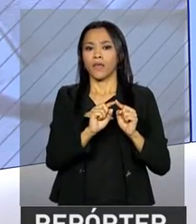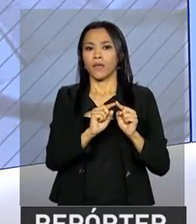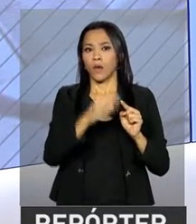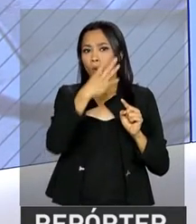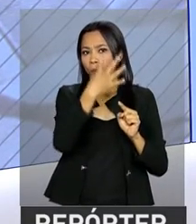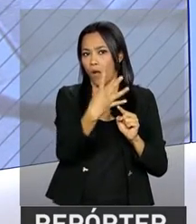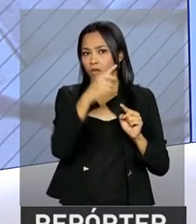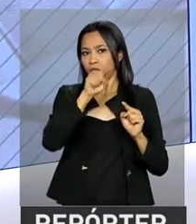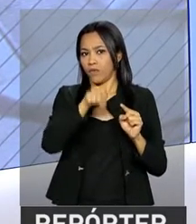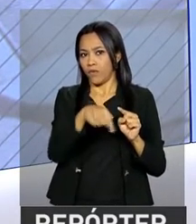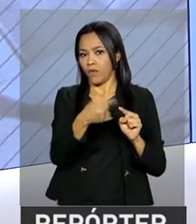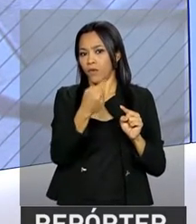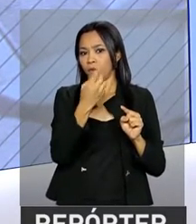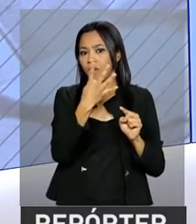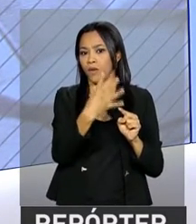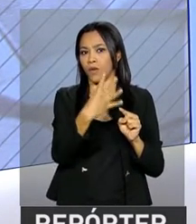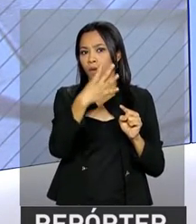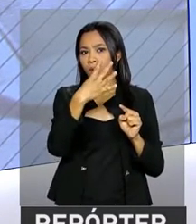de